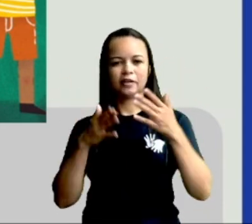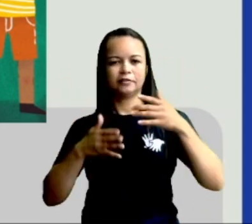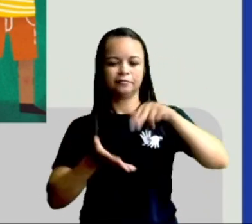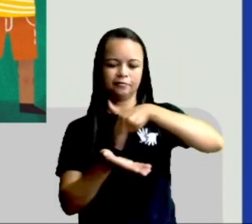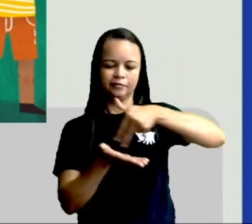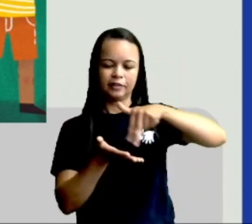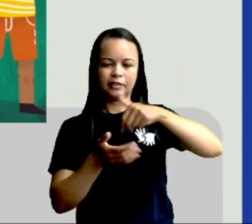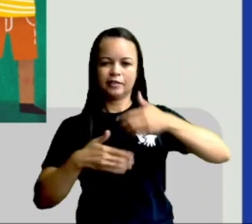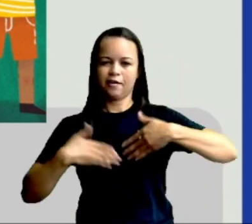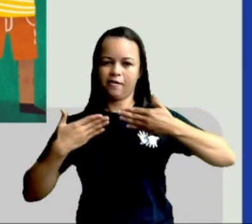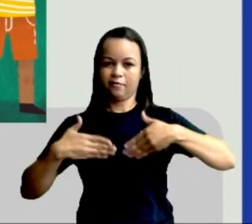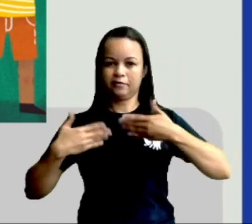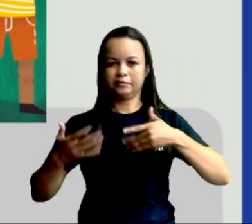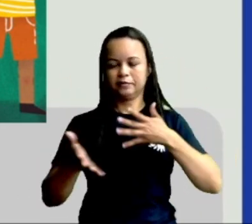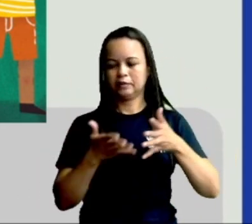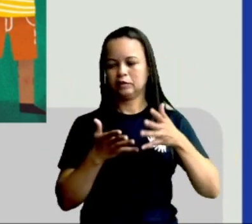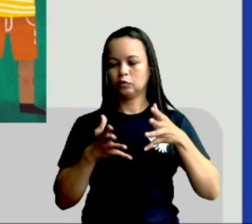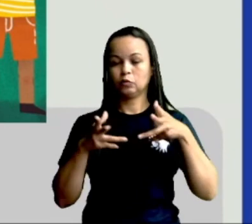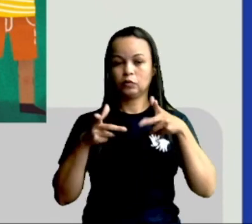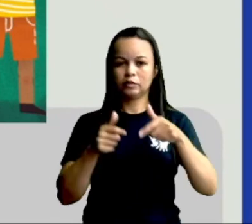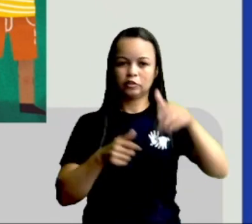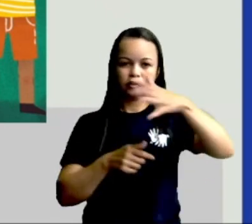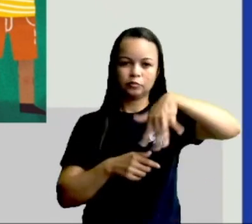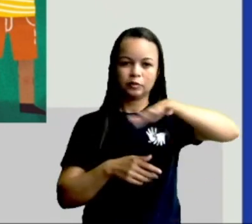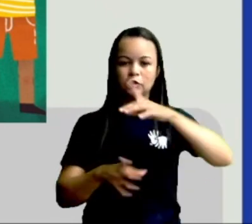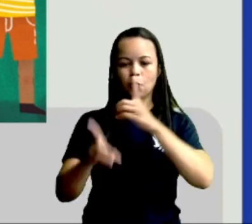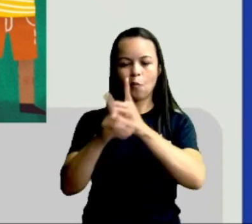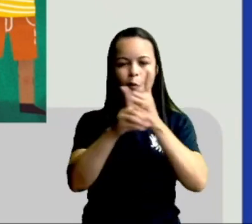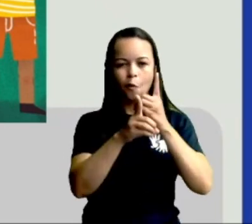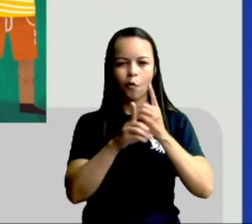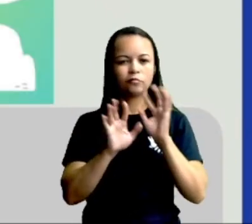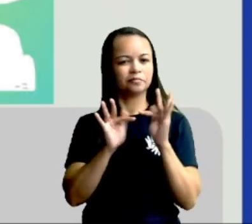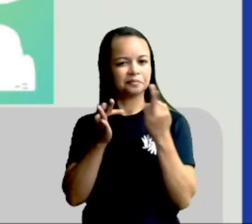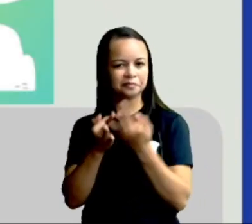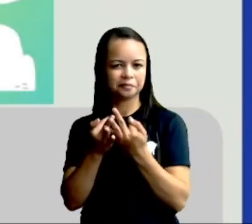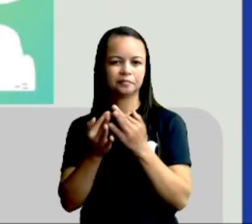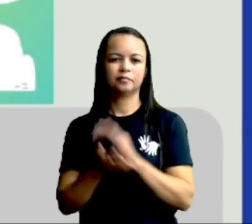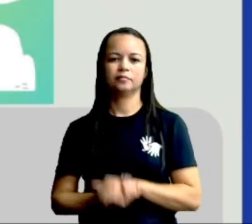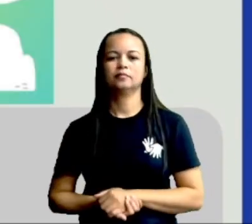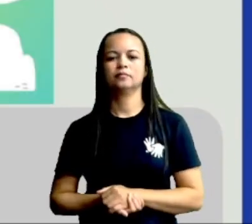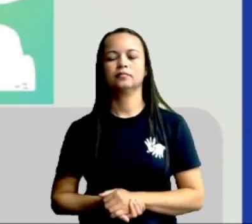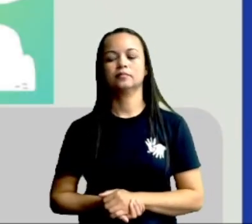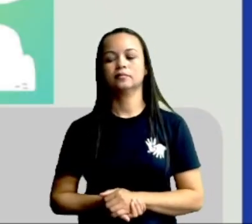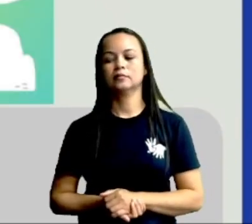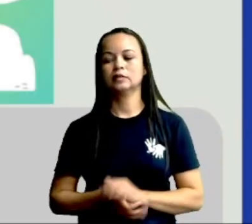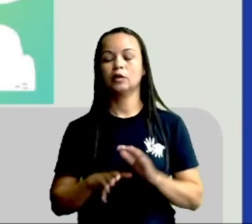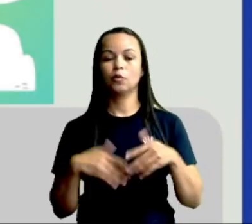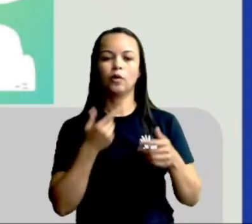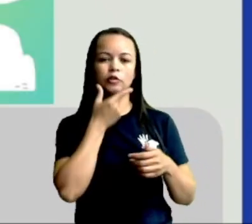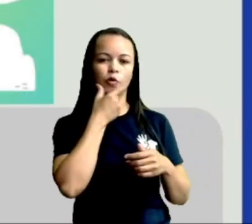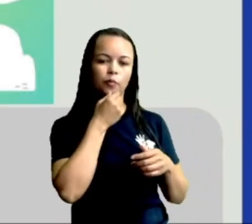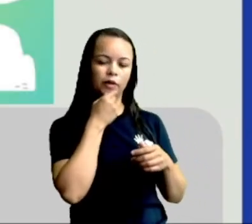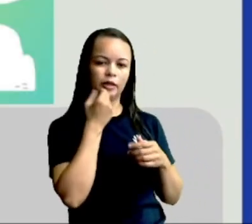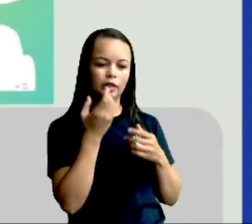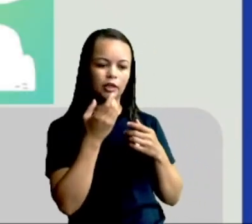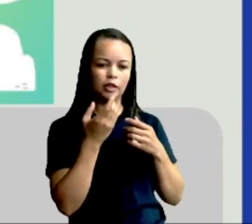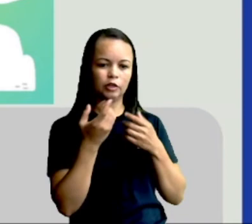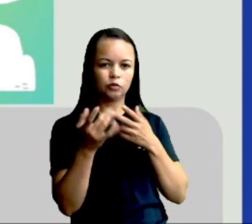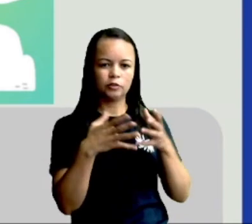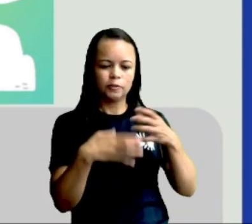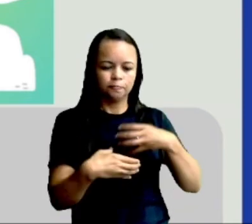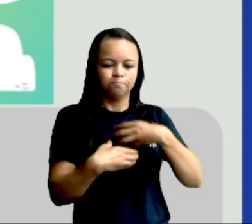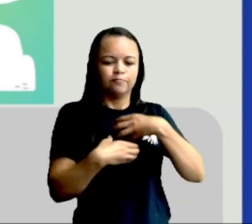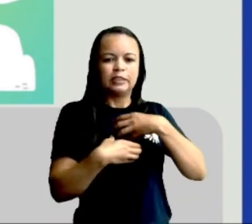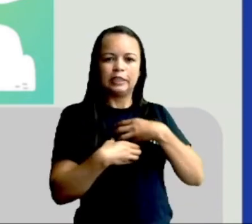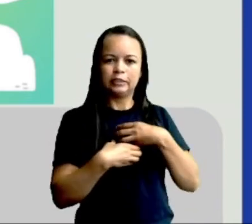alegria. Toda a gente comemorava o encontro da família. Quando Azizi acordou, sentiu